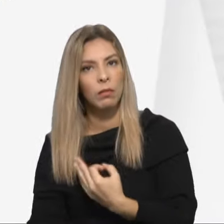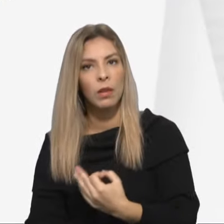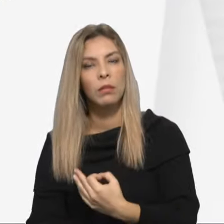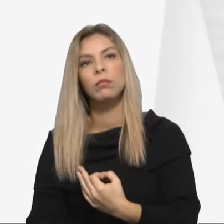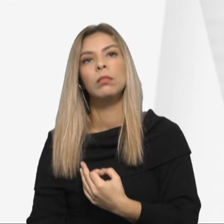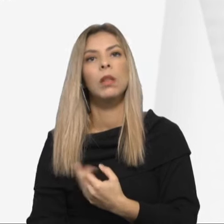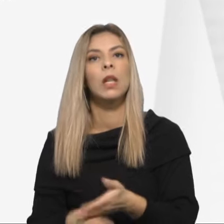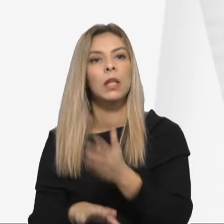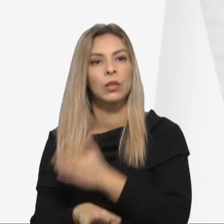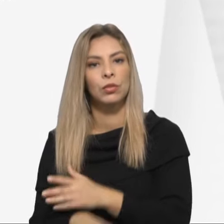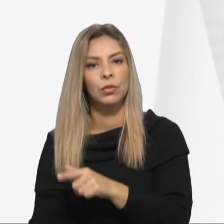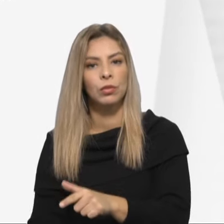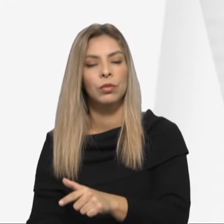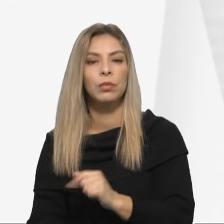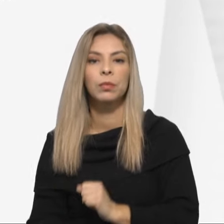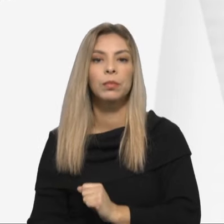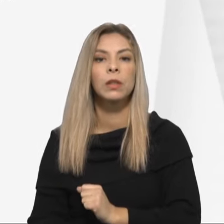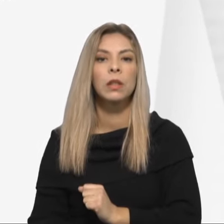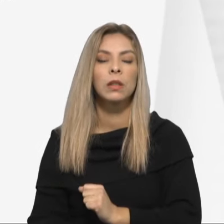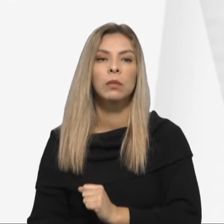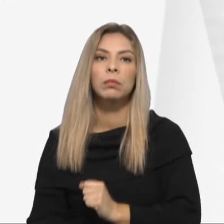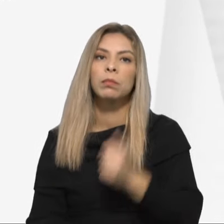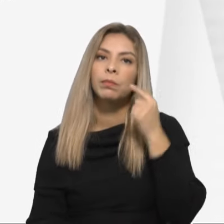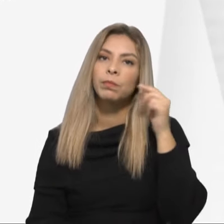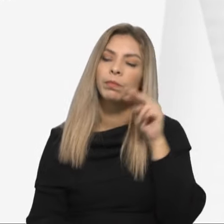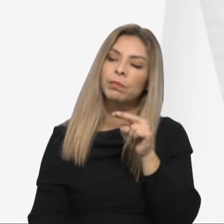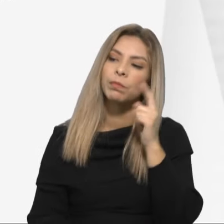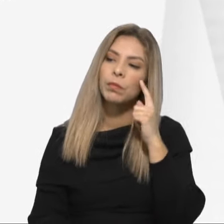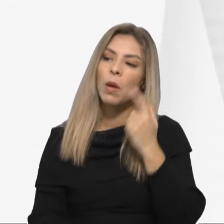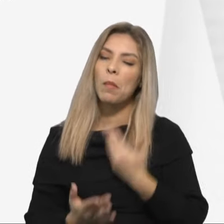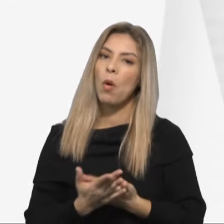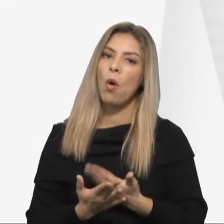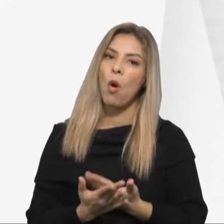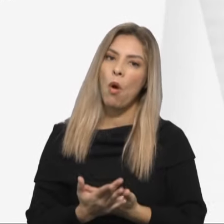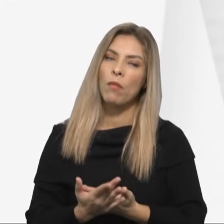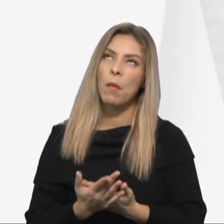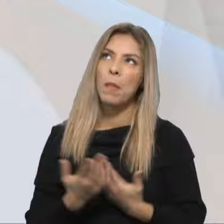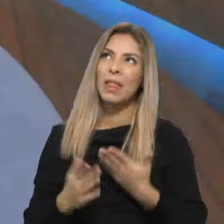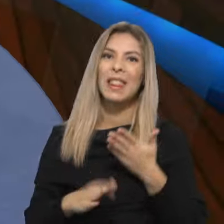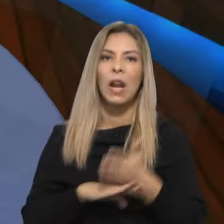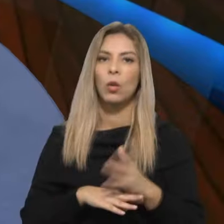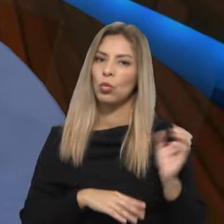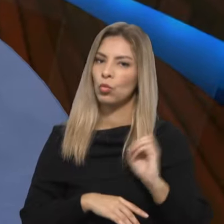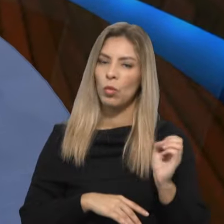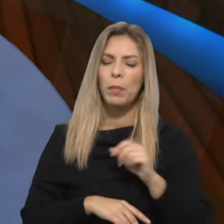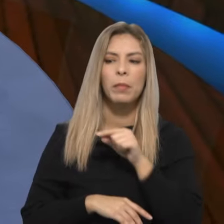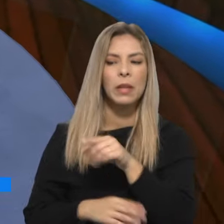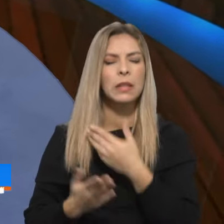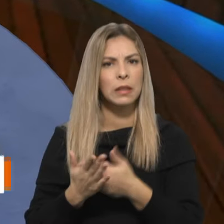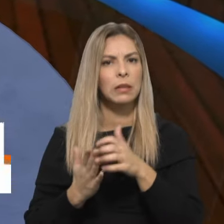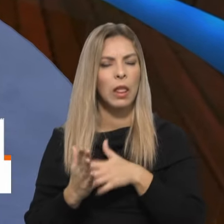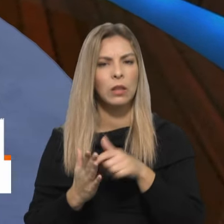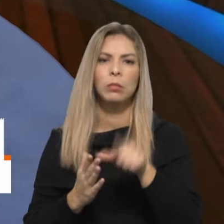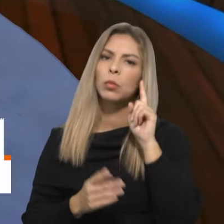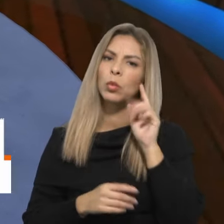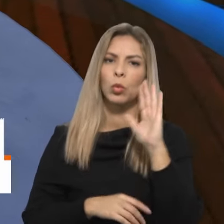IX, quando declarou o dogma, usou como um fundamento não direto, mas muito importante para fundamentar o